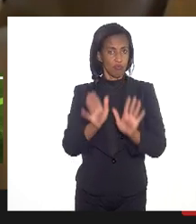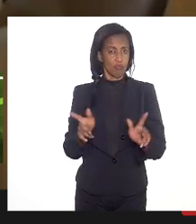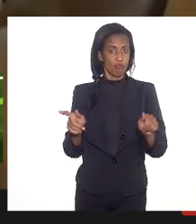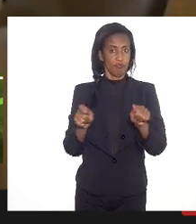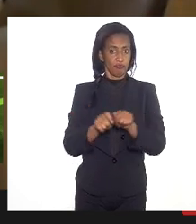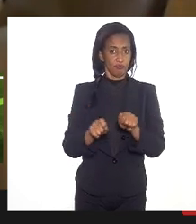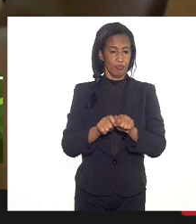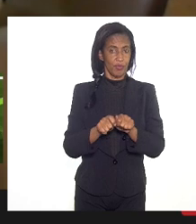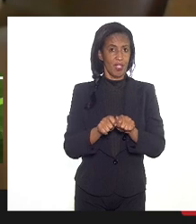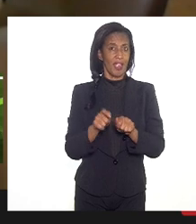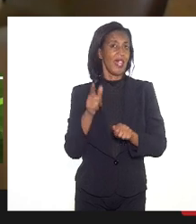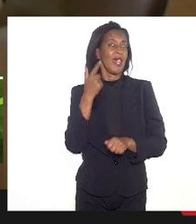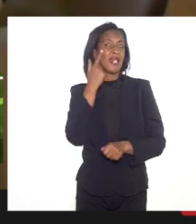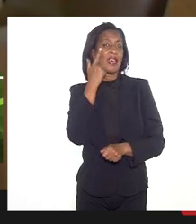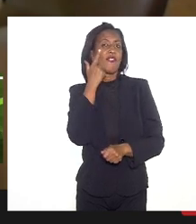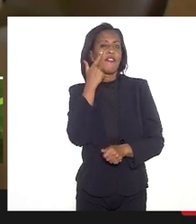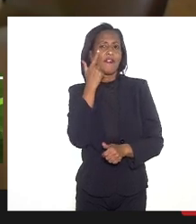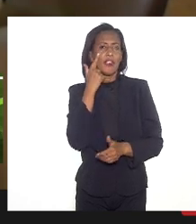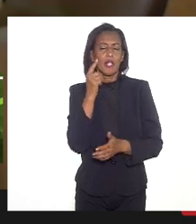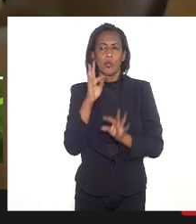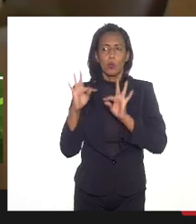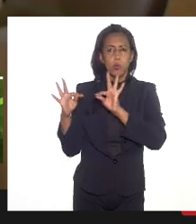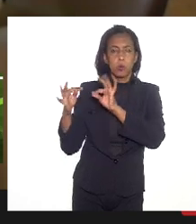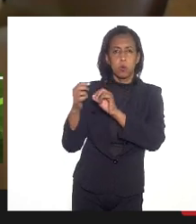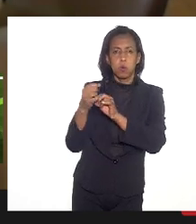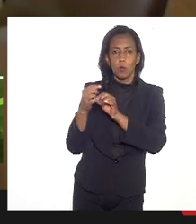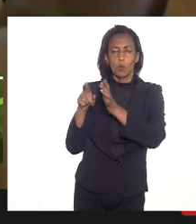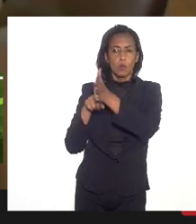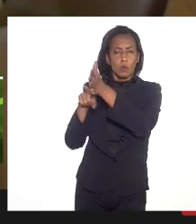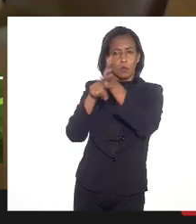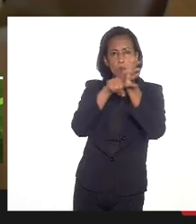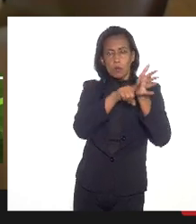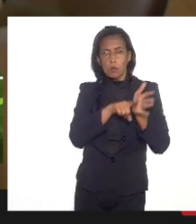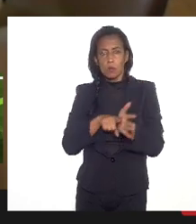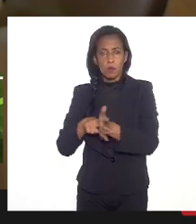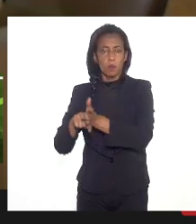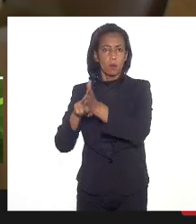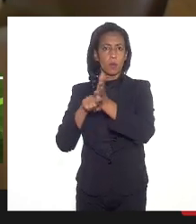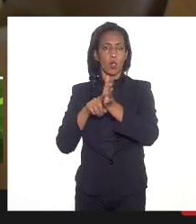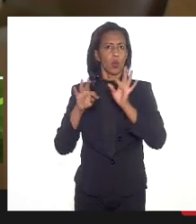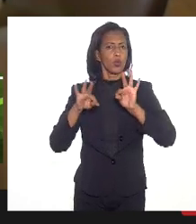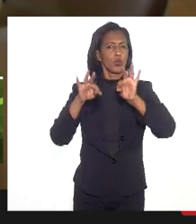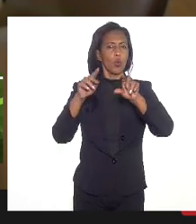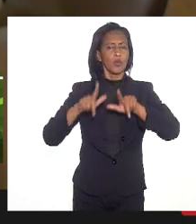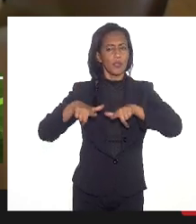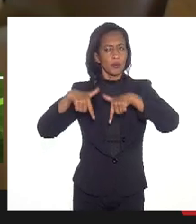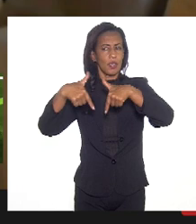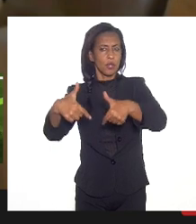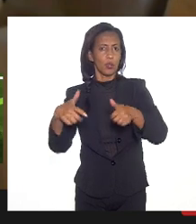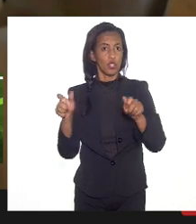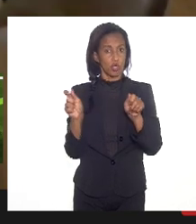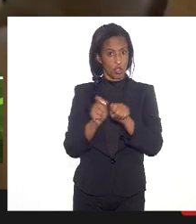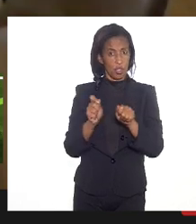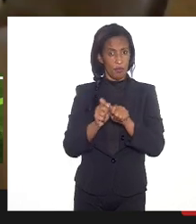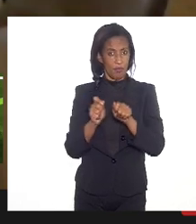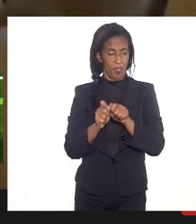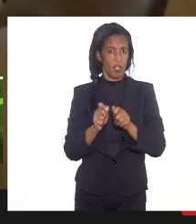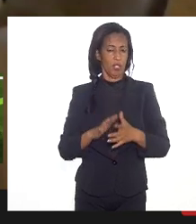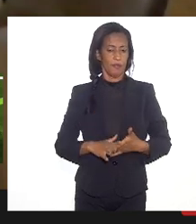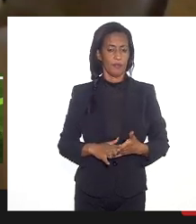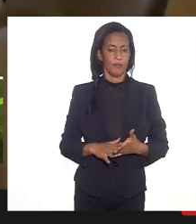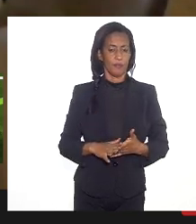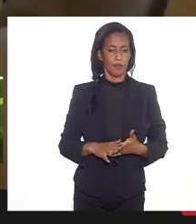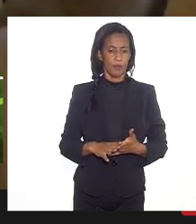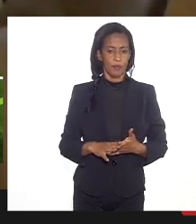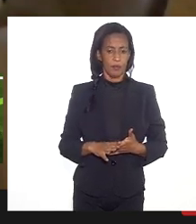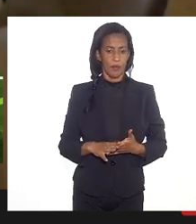Ele quer um mapeamento de todas as ações que nós já vimos realizando, que ele pretende também